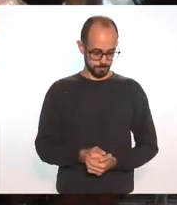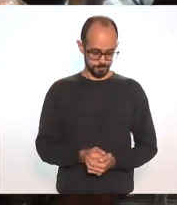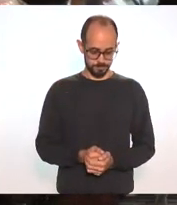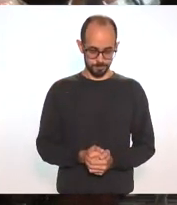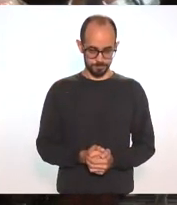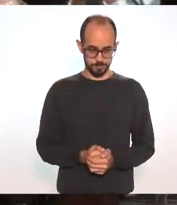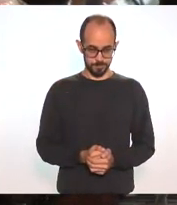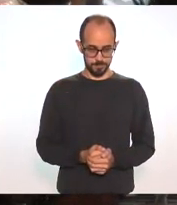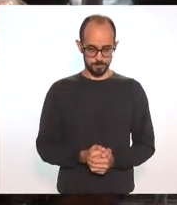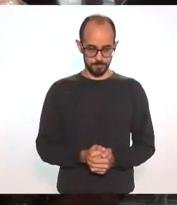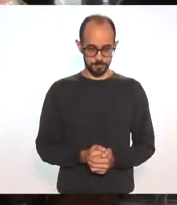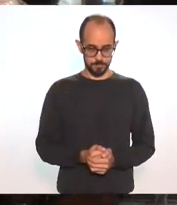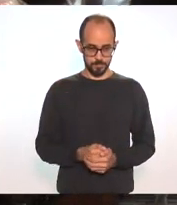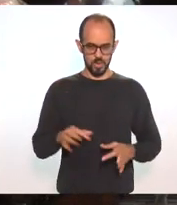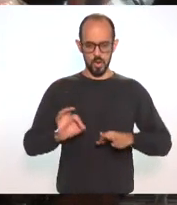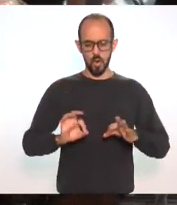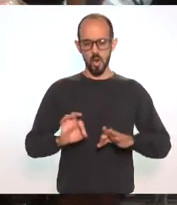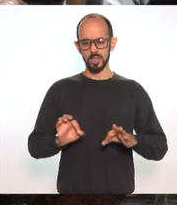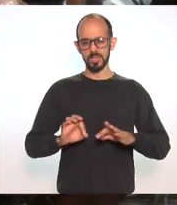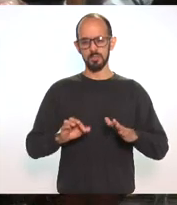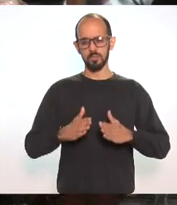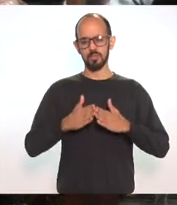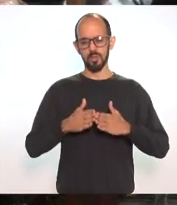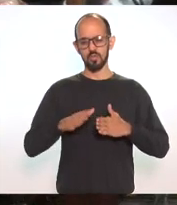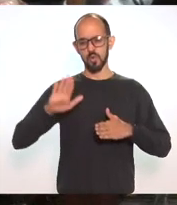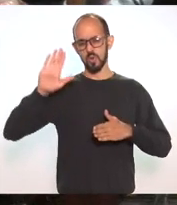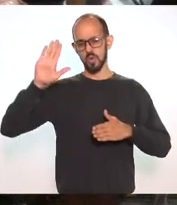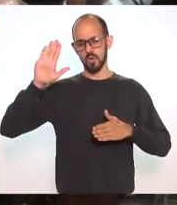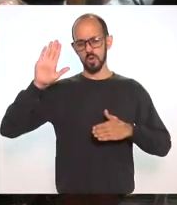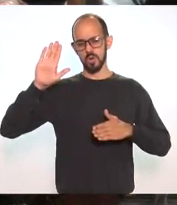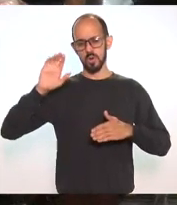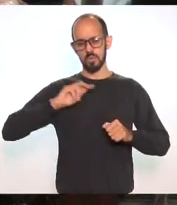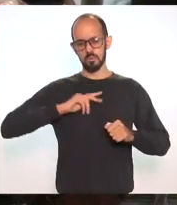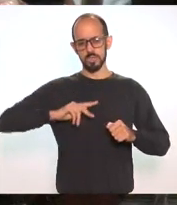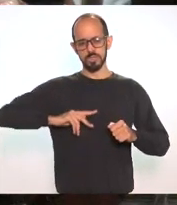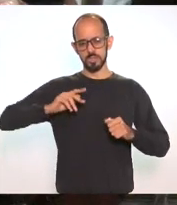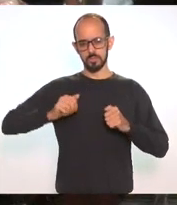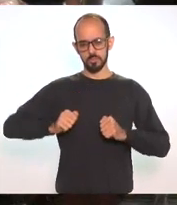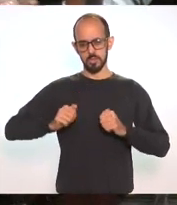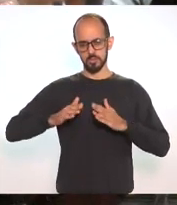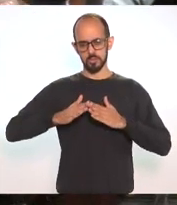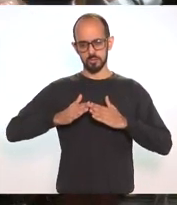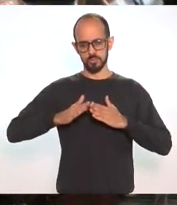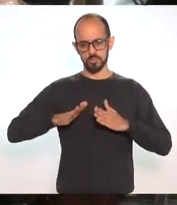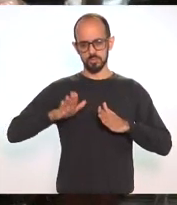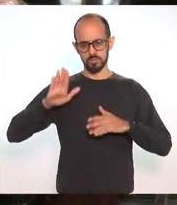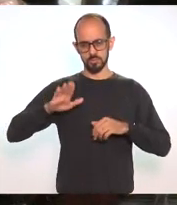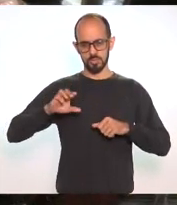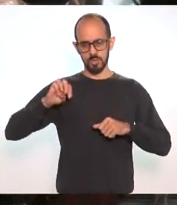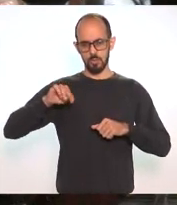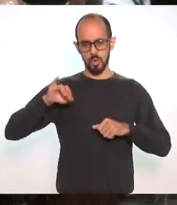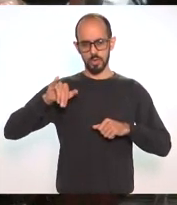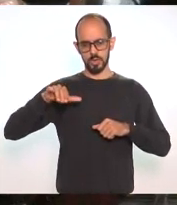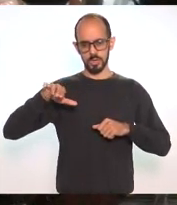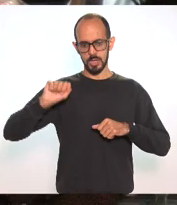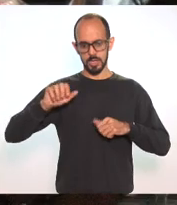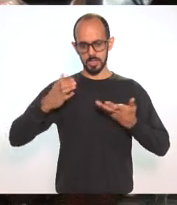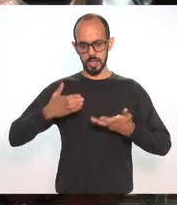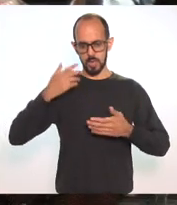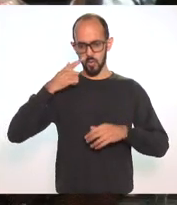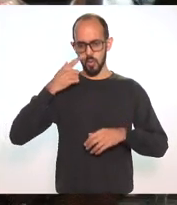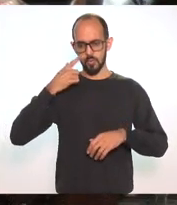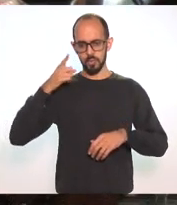Questão de ordem, presidente. Não sei se é hoje ou amanhã, porque tem um segundo projeto da semana. Quero ver a deputada Mônica, que é autora, e eu pediria a